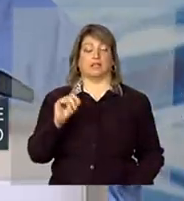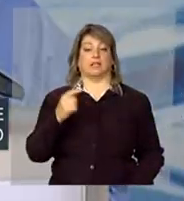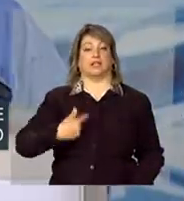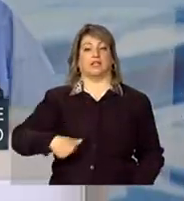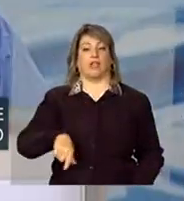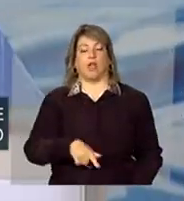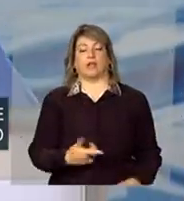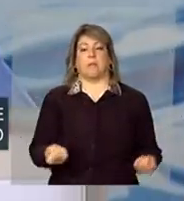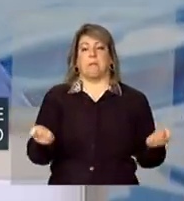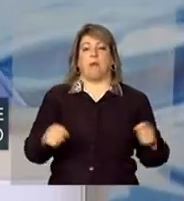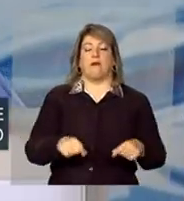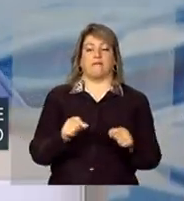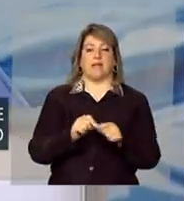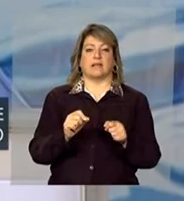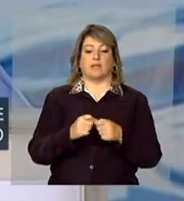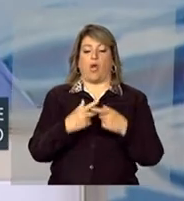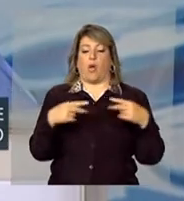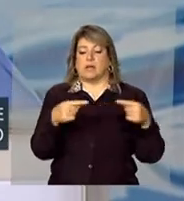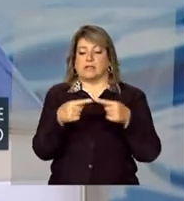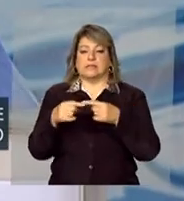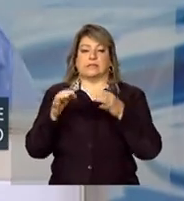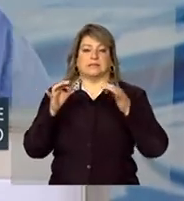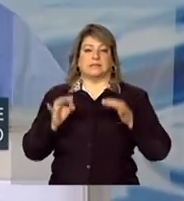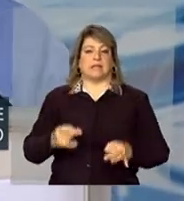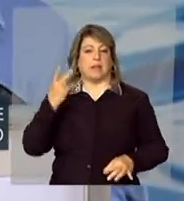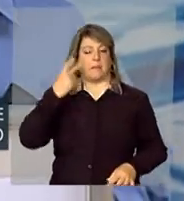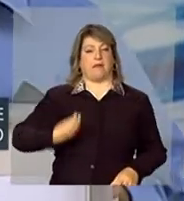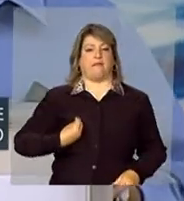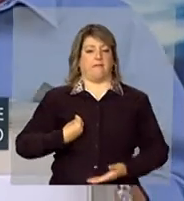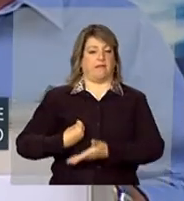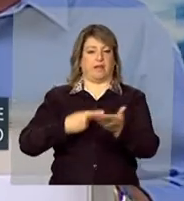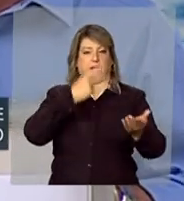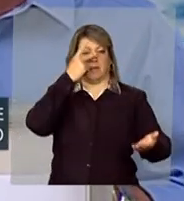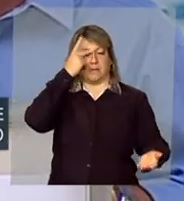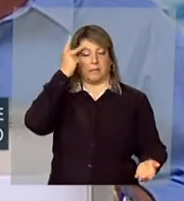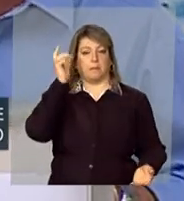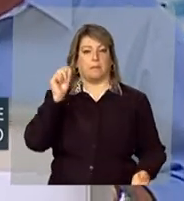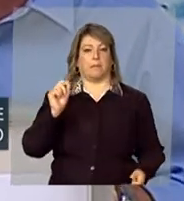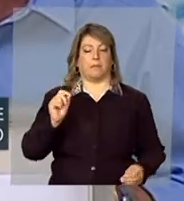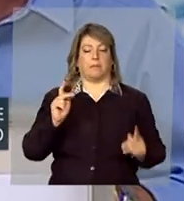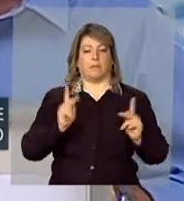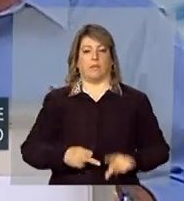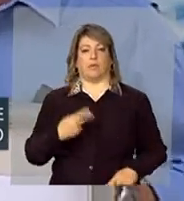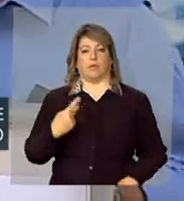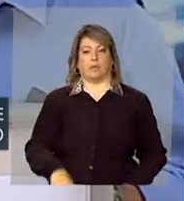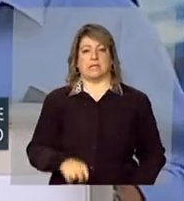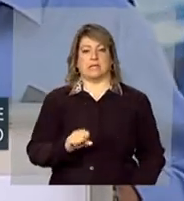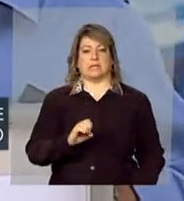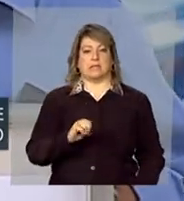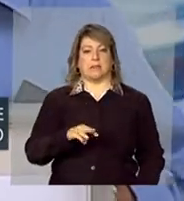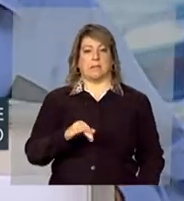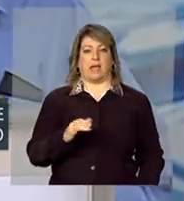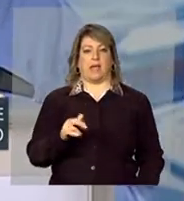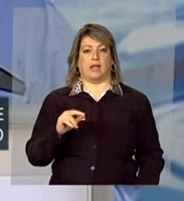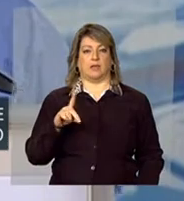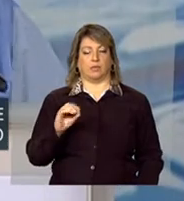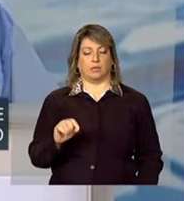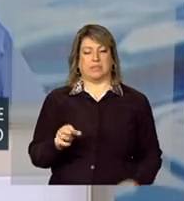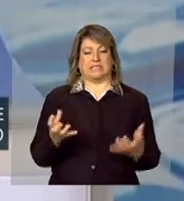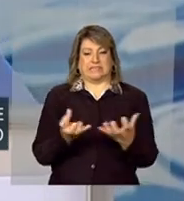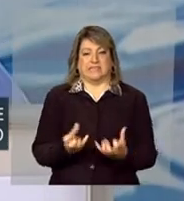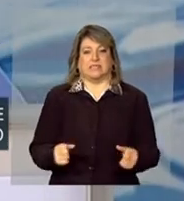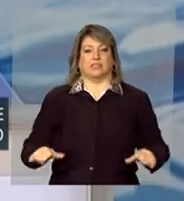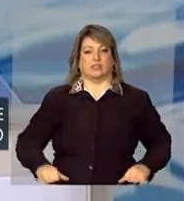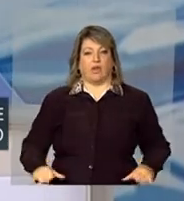criar as condições adequadas para que a população do semiárido Nordeste possa conviver com